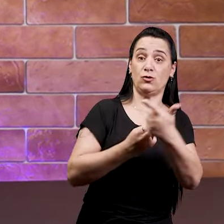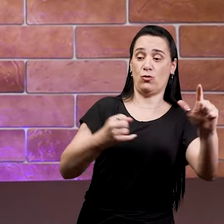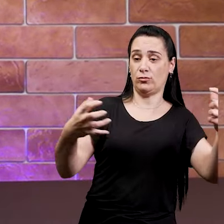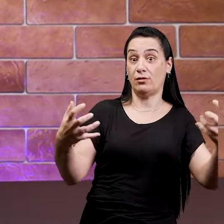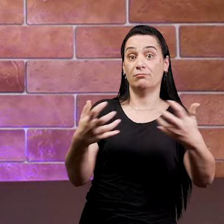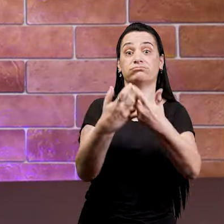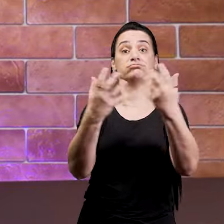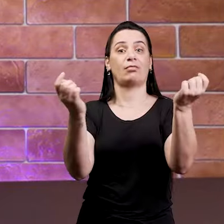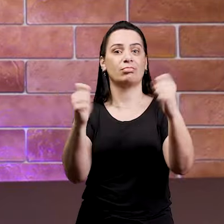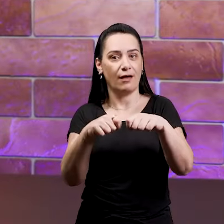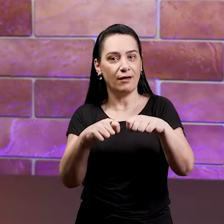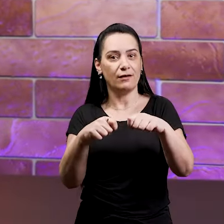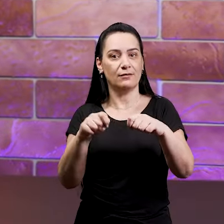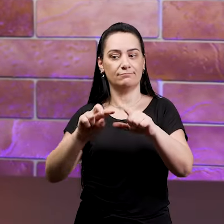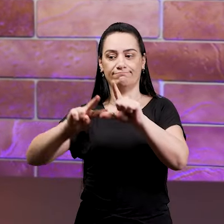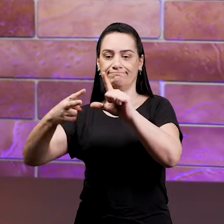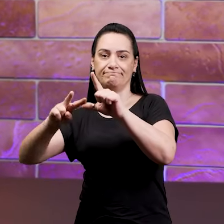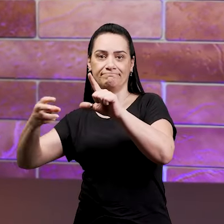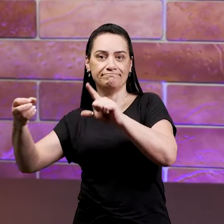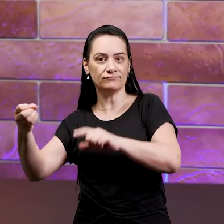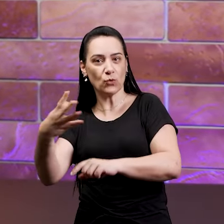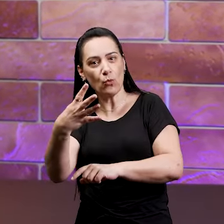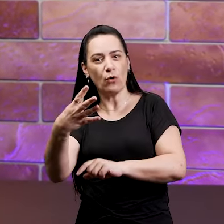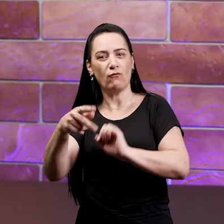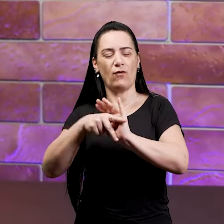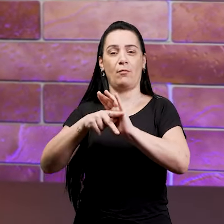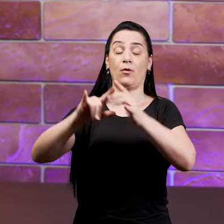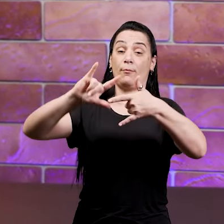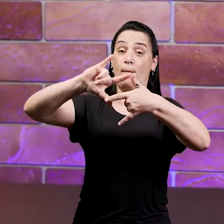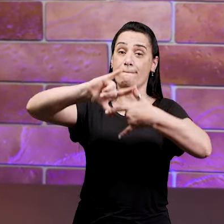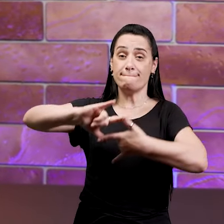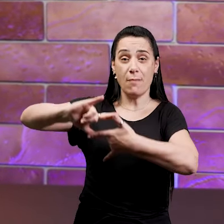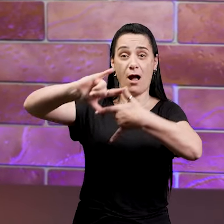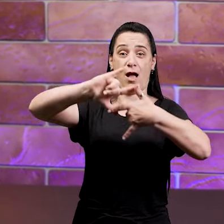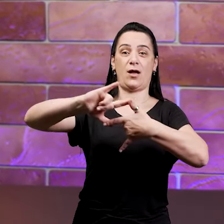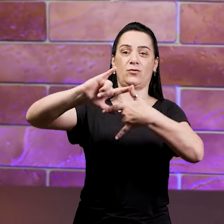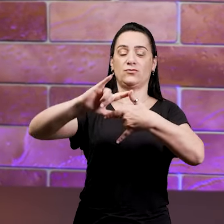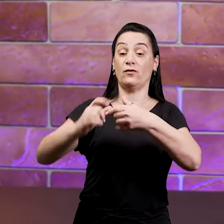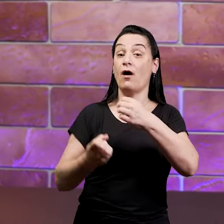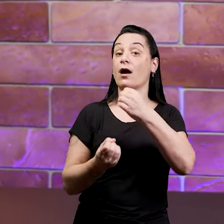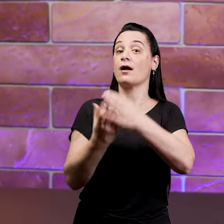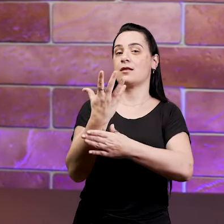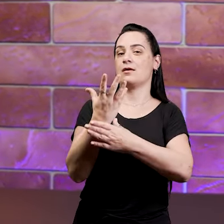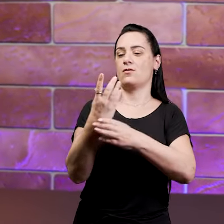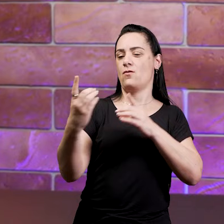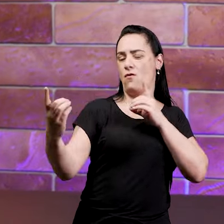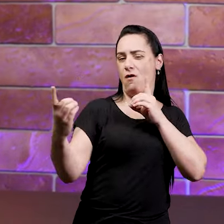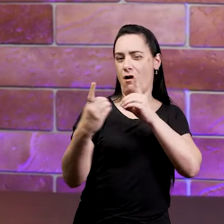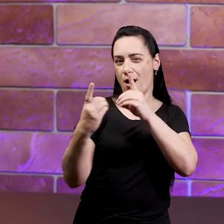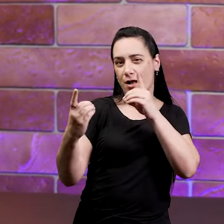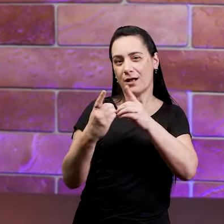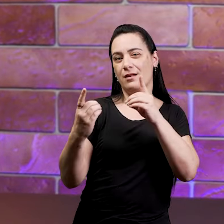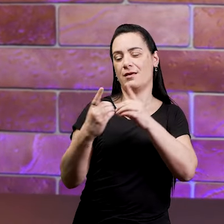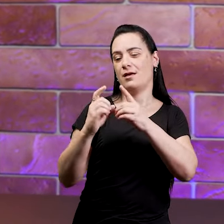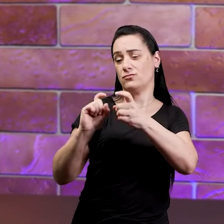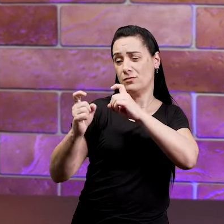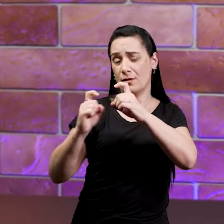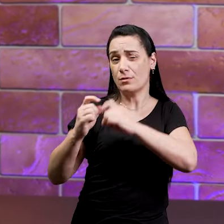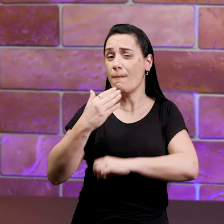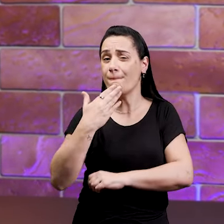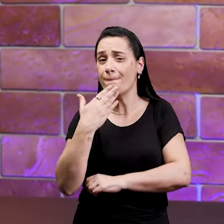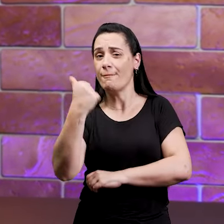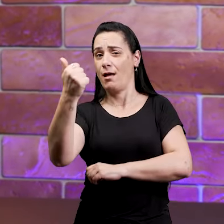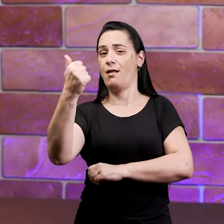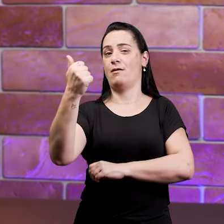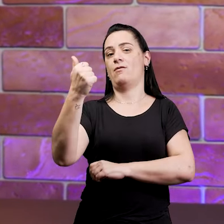provedores sem complicações. O Teams Essentials é a grande aposta da Microsoft para atender clientes que buscam